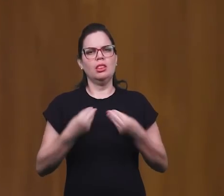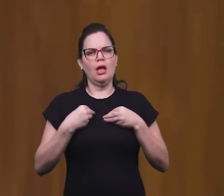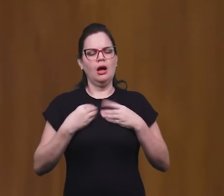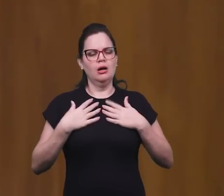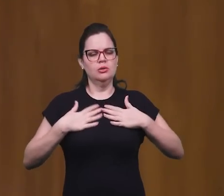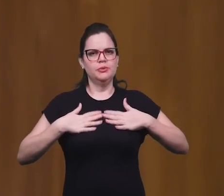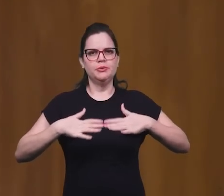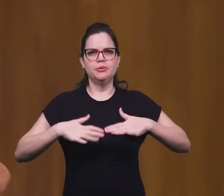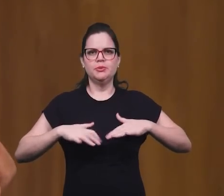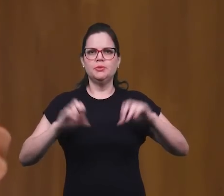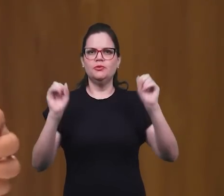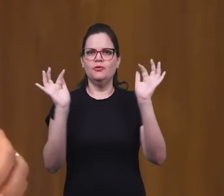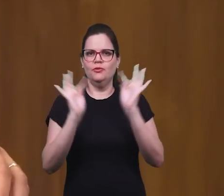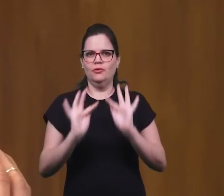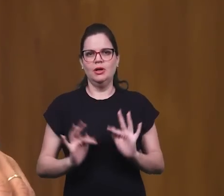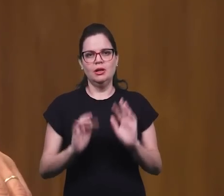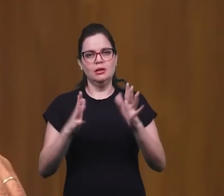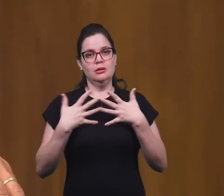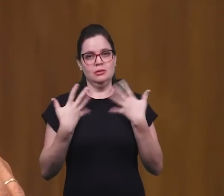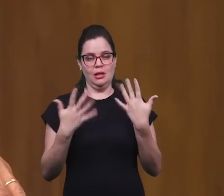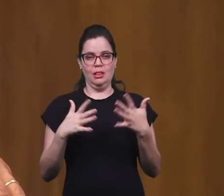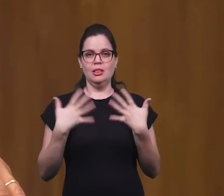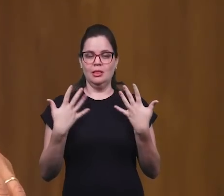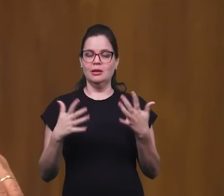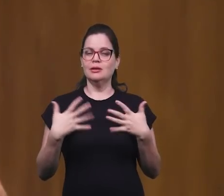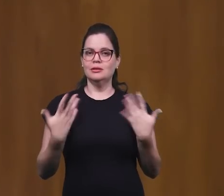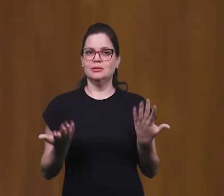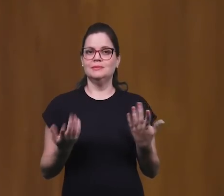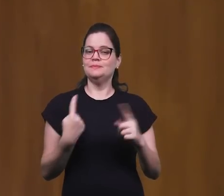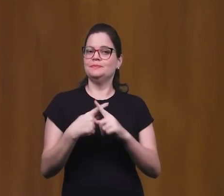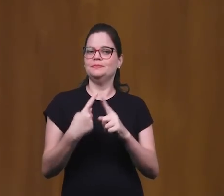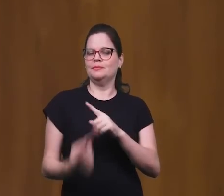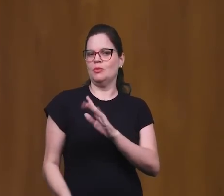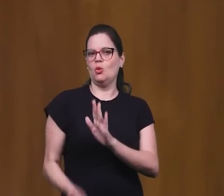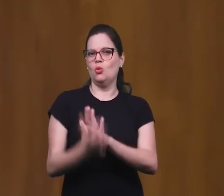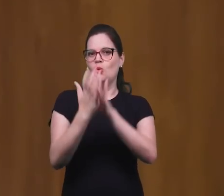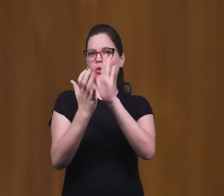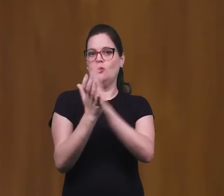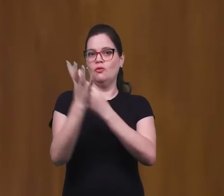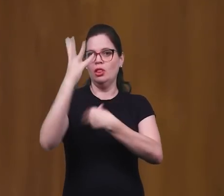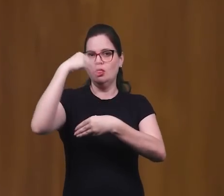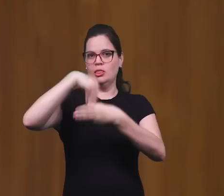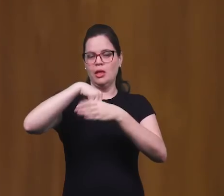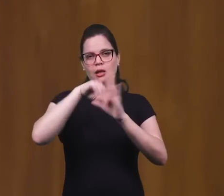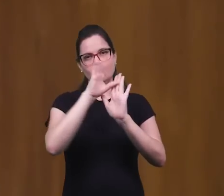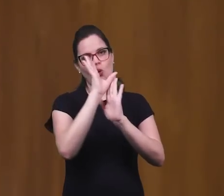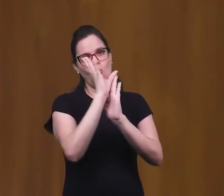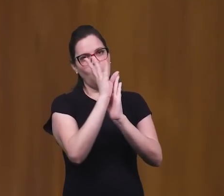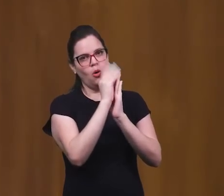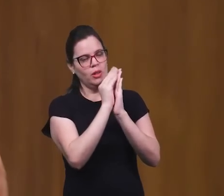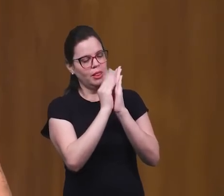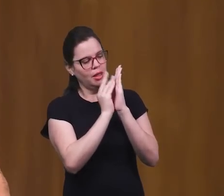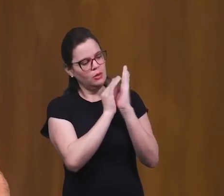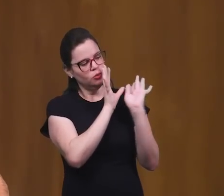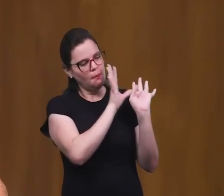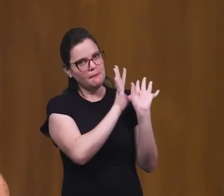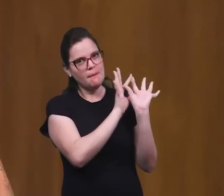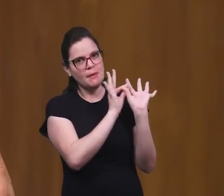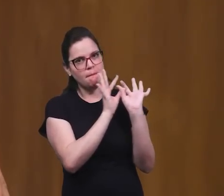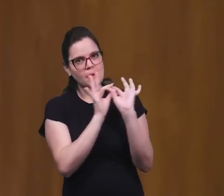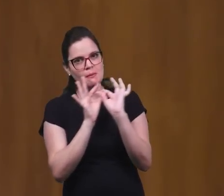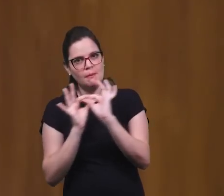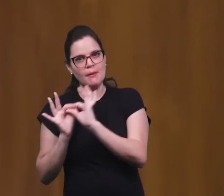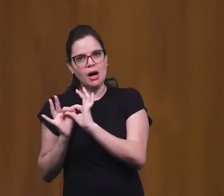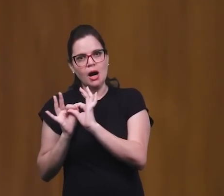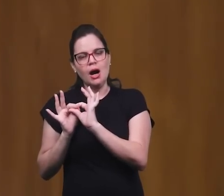alegria, e o louvor ele traz um conteúdo que vai trazer para nós